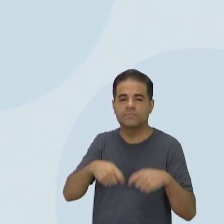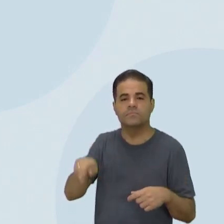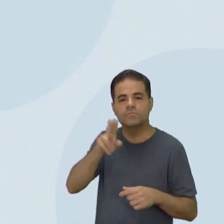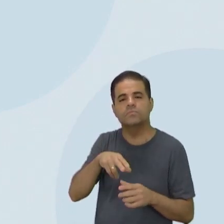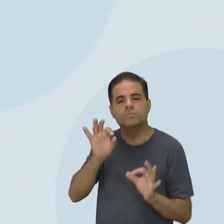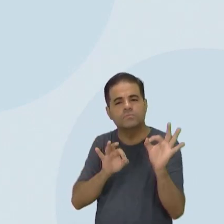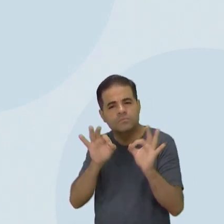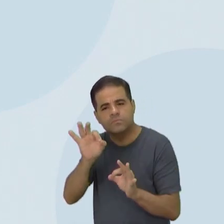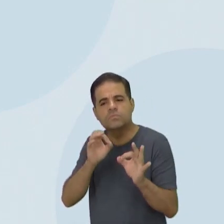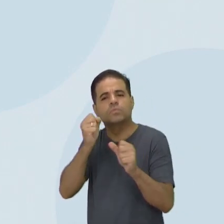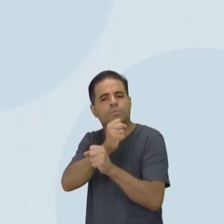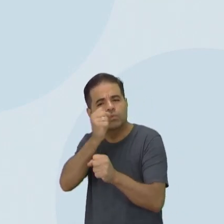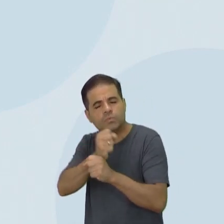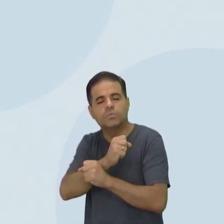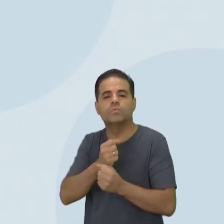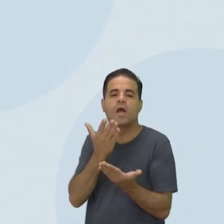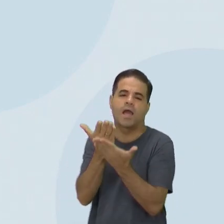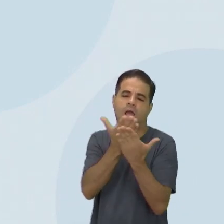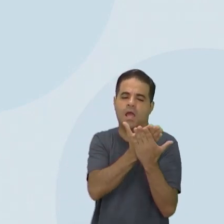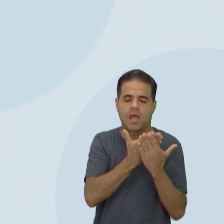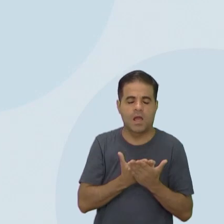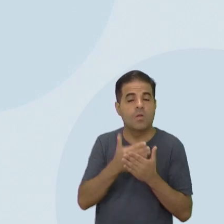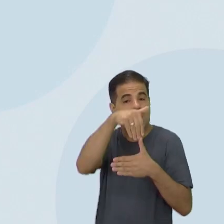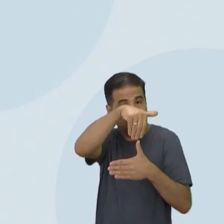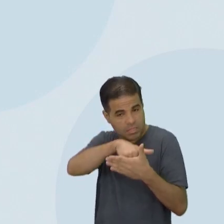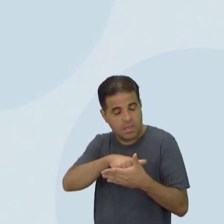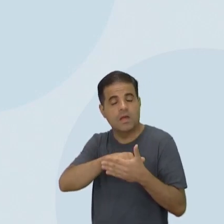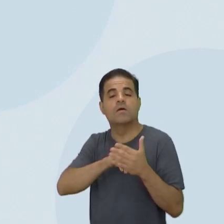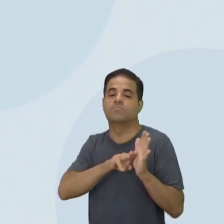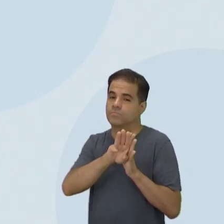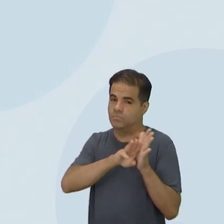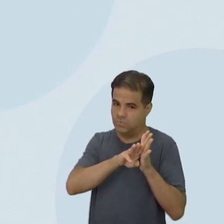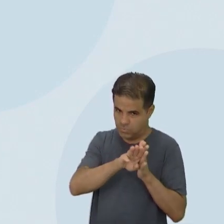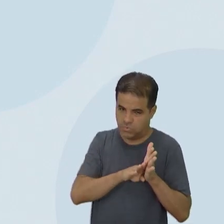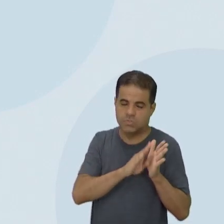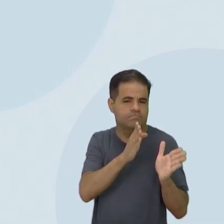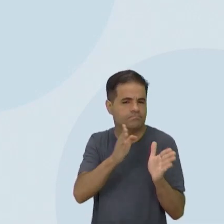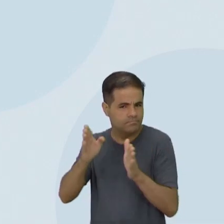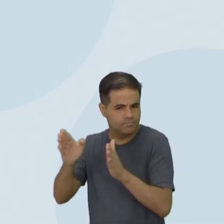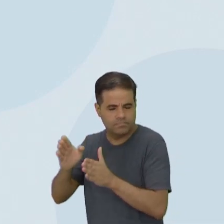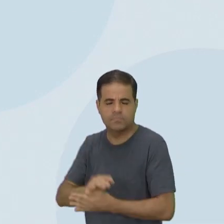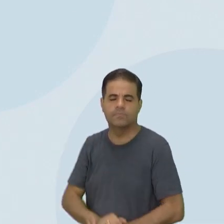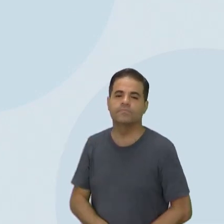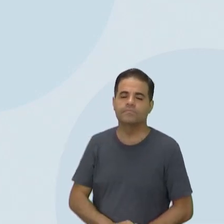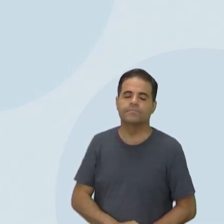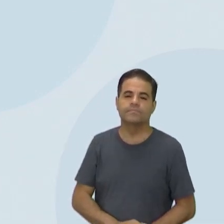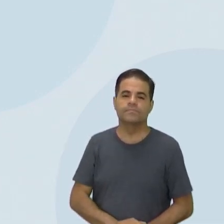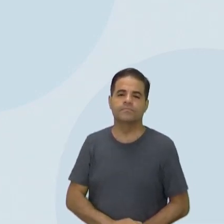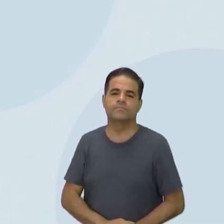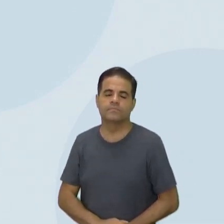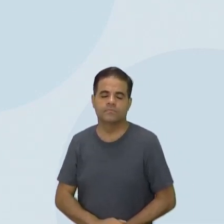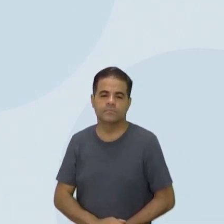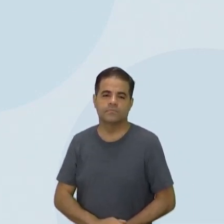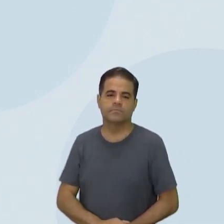estar construindo aí a aula dentro dessa metodologia ativa rotação por estações.